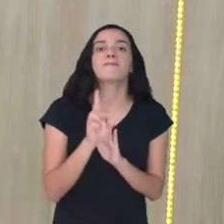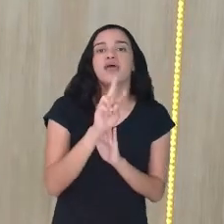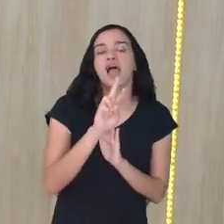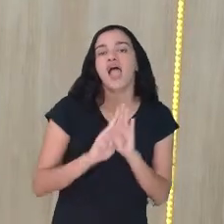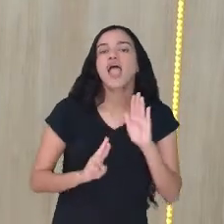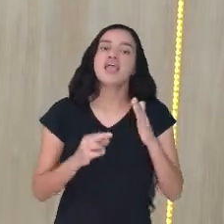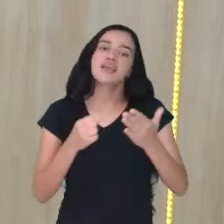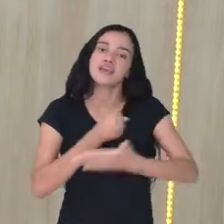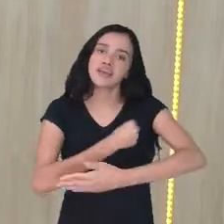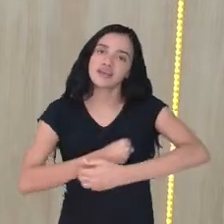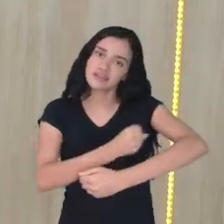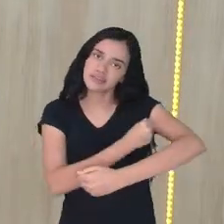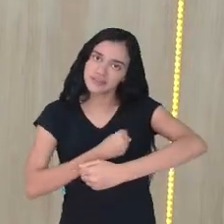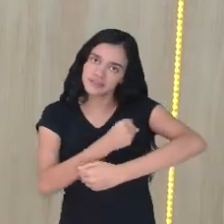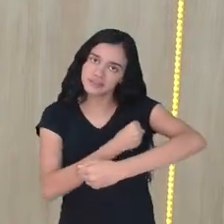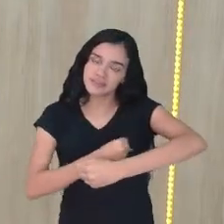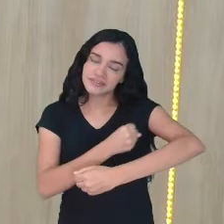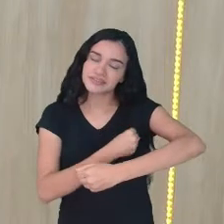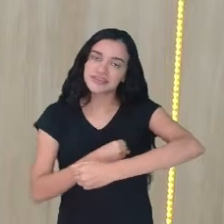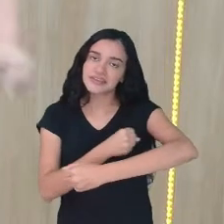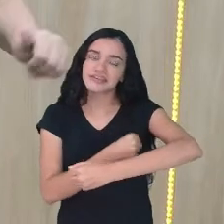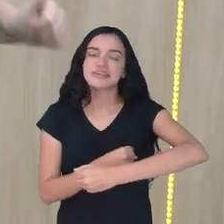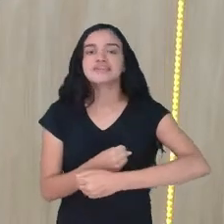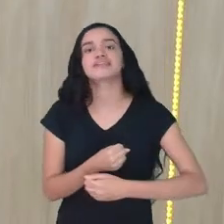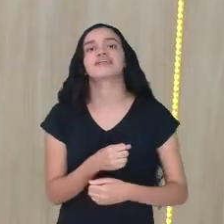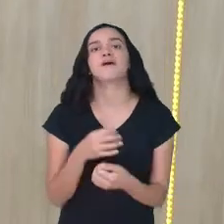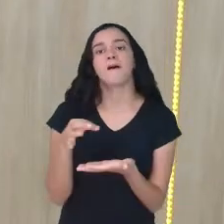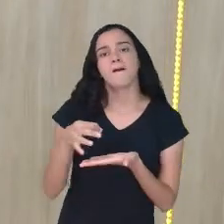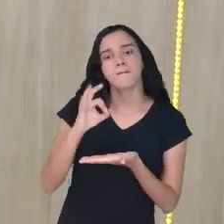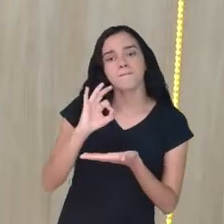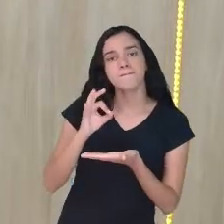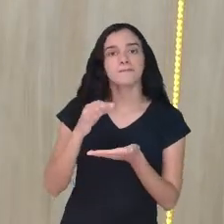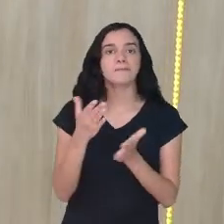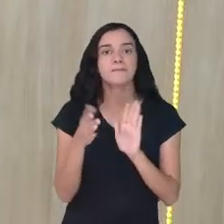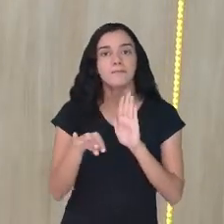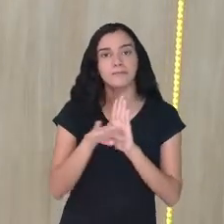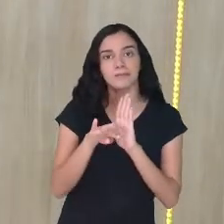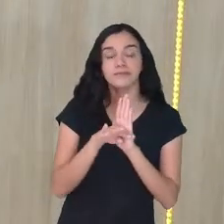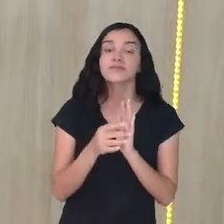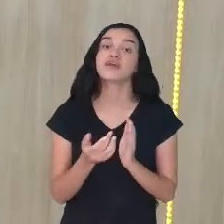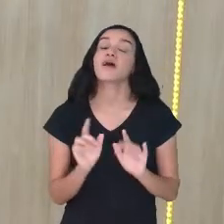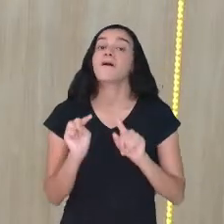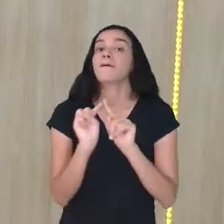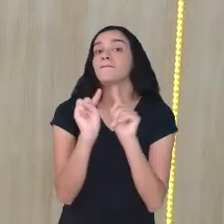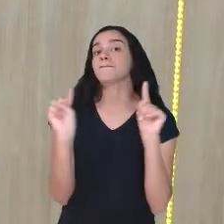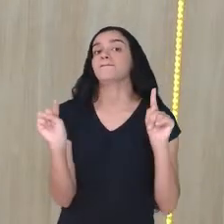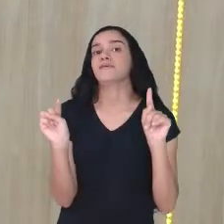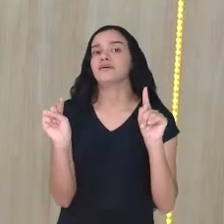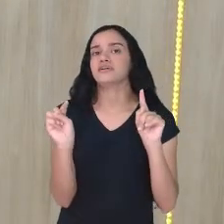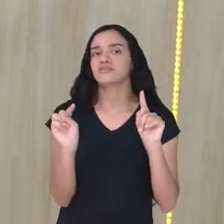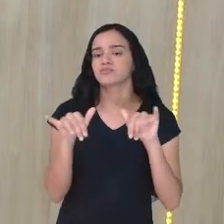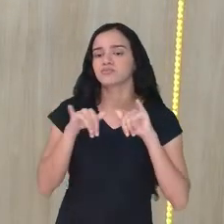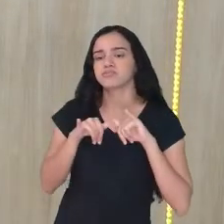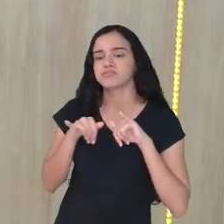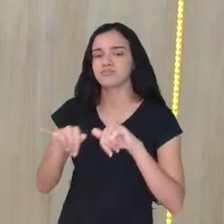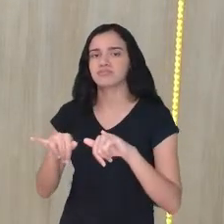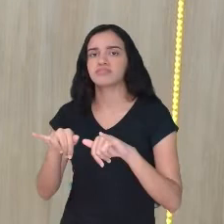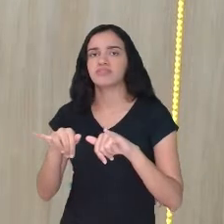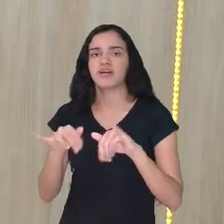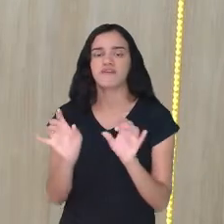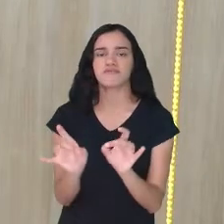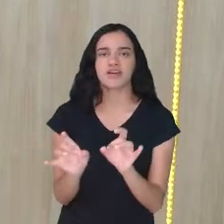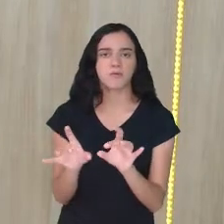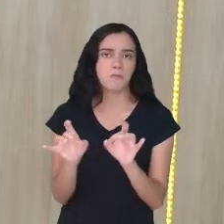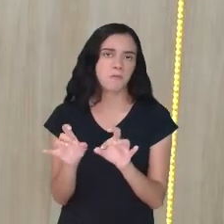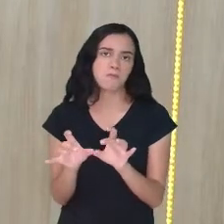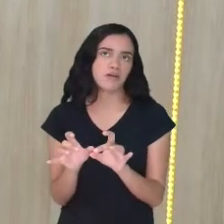meia xícara, 1 dividido por 2 de xícara, né? Mas, quando você vai no supermercado, você vai comprar